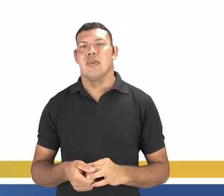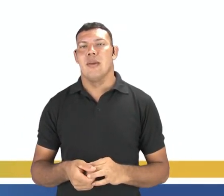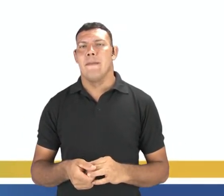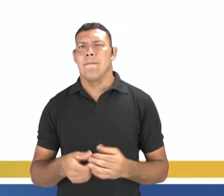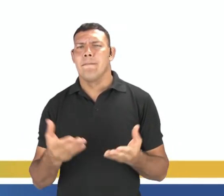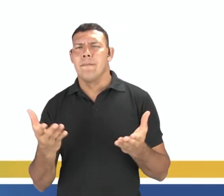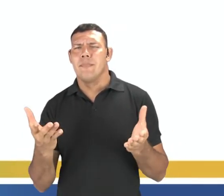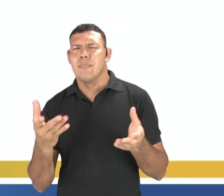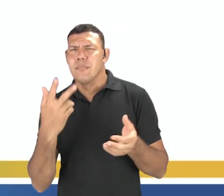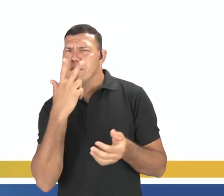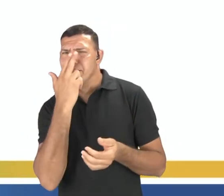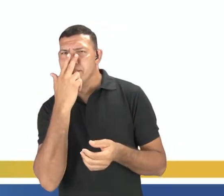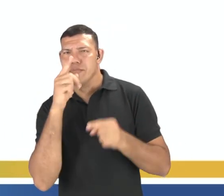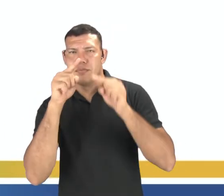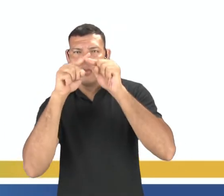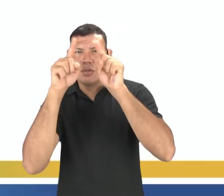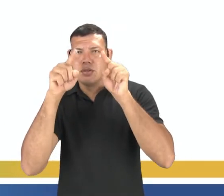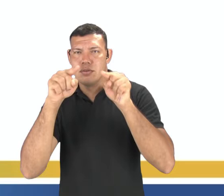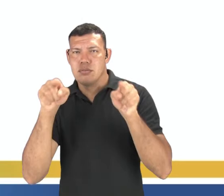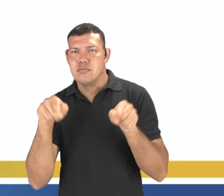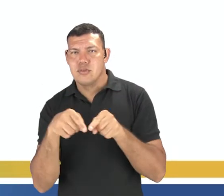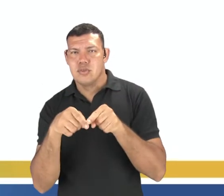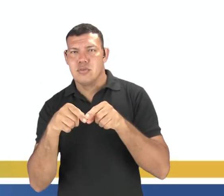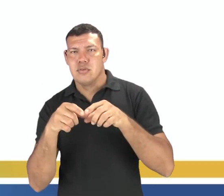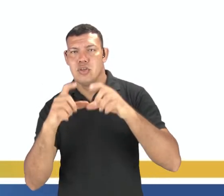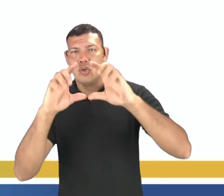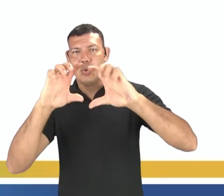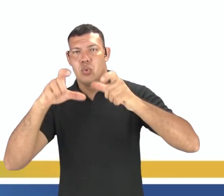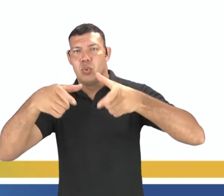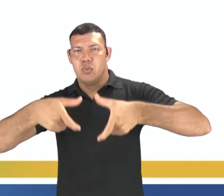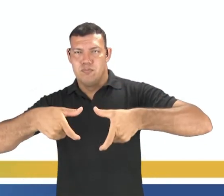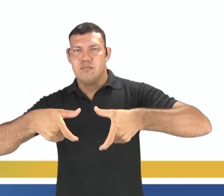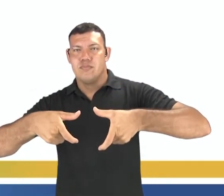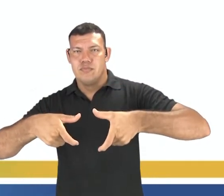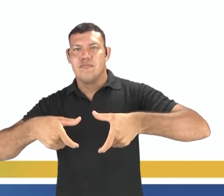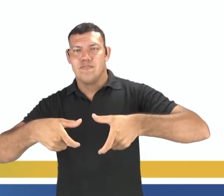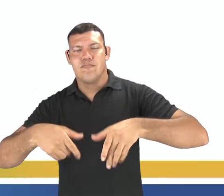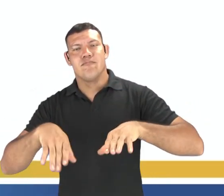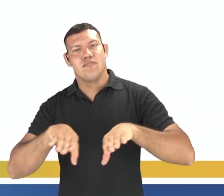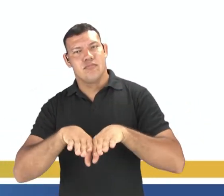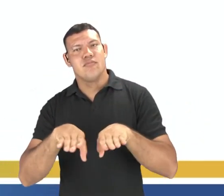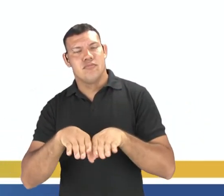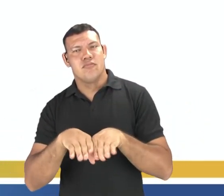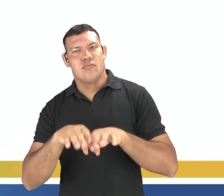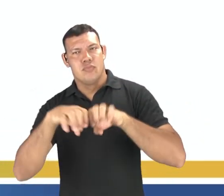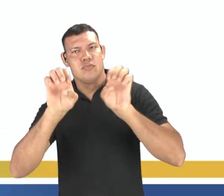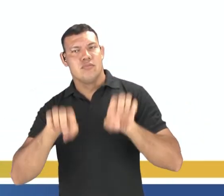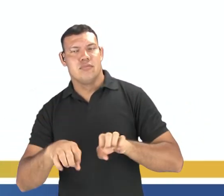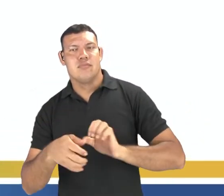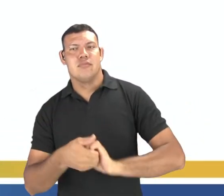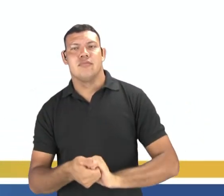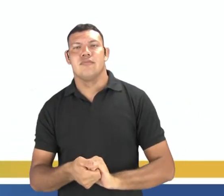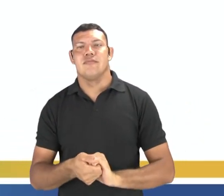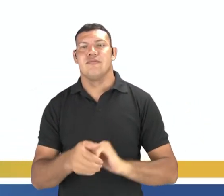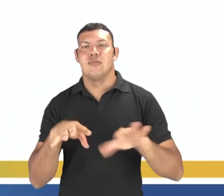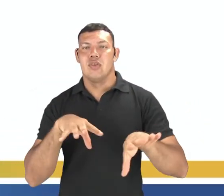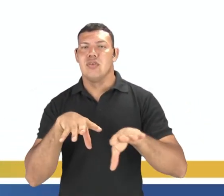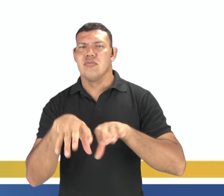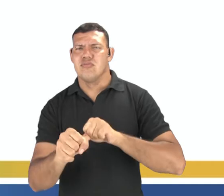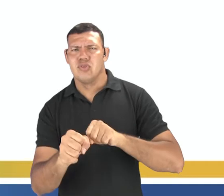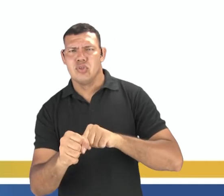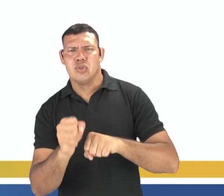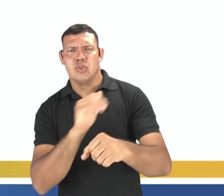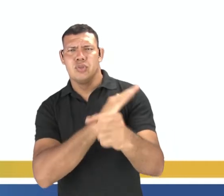pera invertida, mas pode variar de forma, tamanho e posição e estrutura. É formado por um